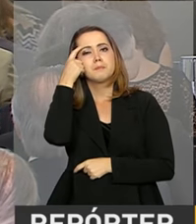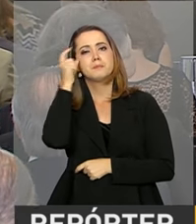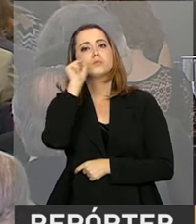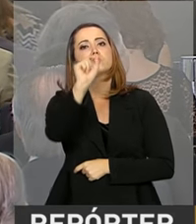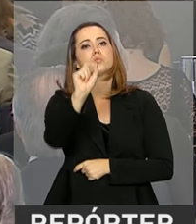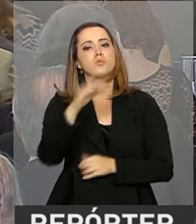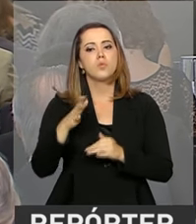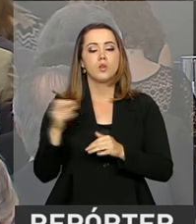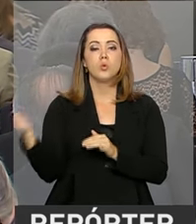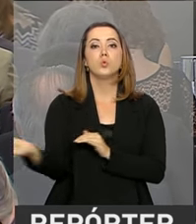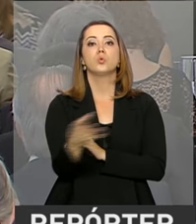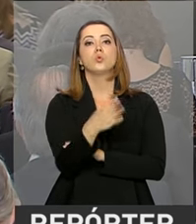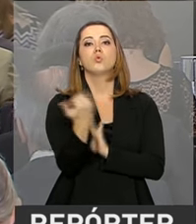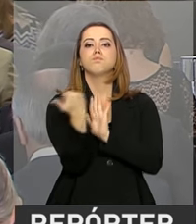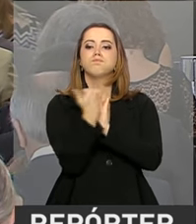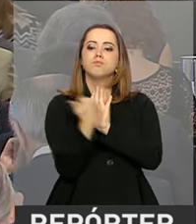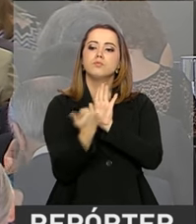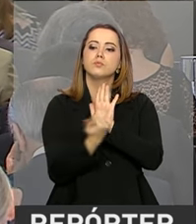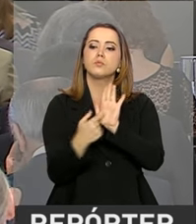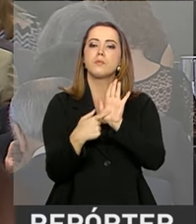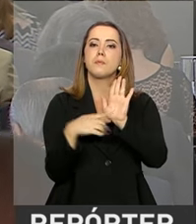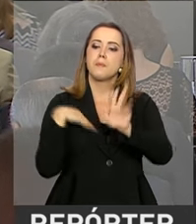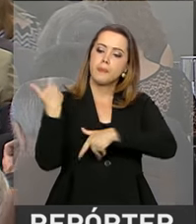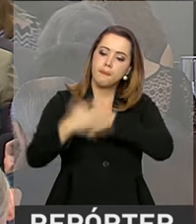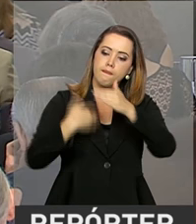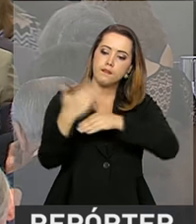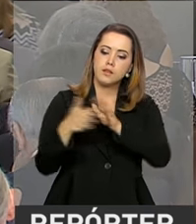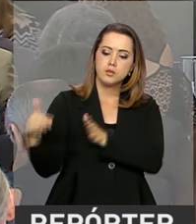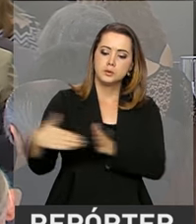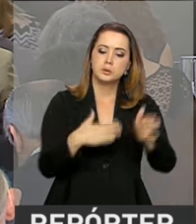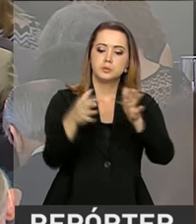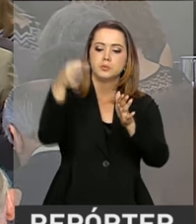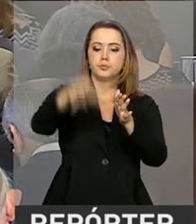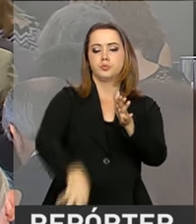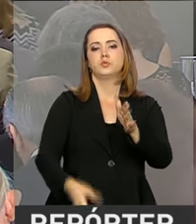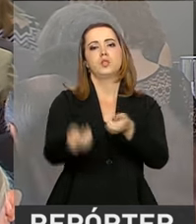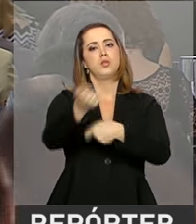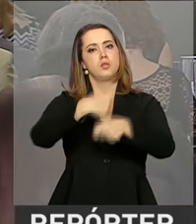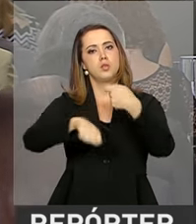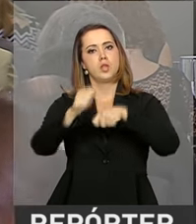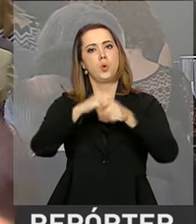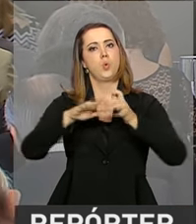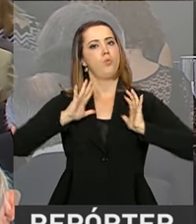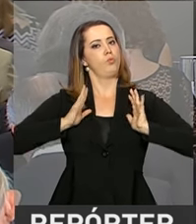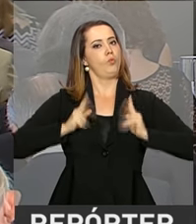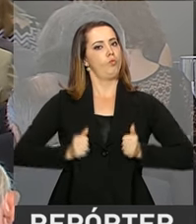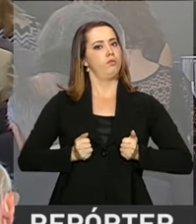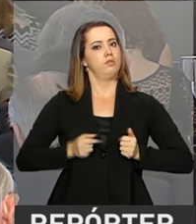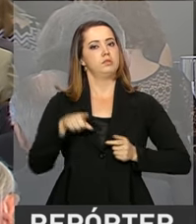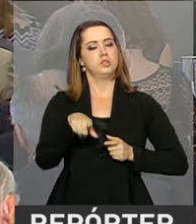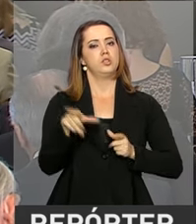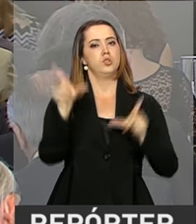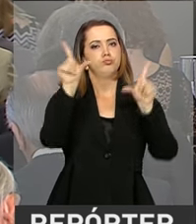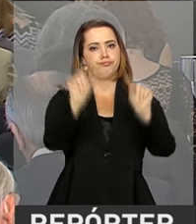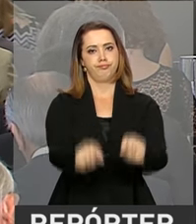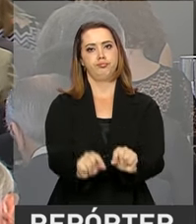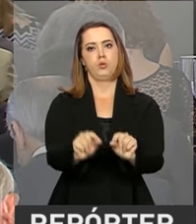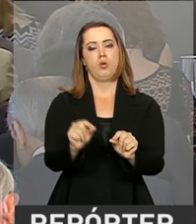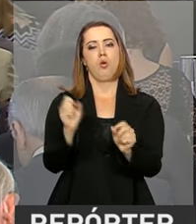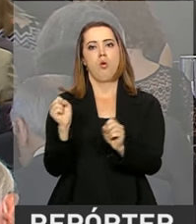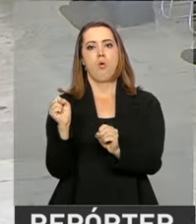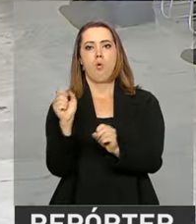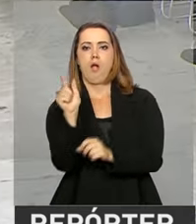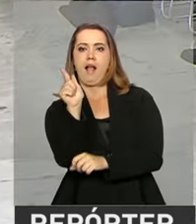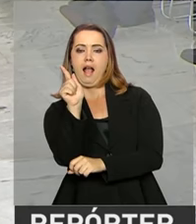de desenvolvimento que coloque o país no rumo certo da economia limpa, de baixas emissões,